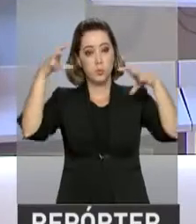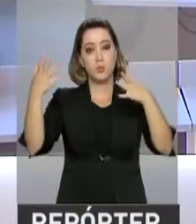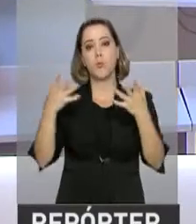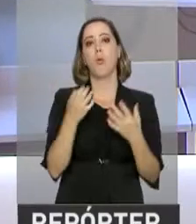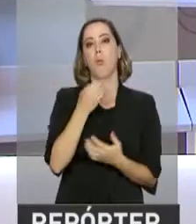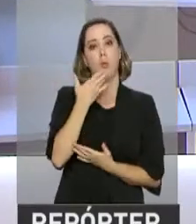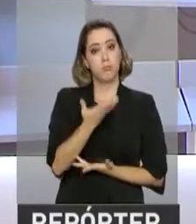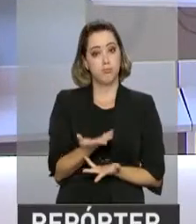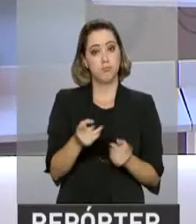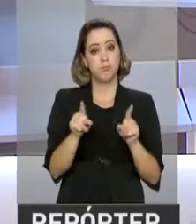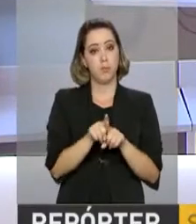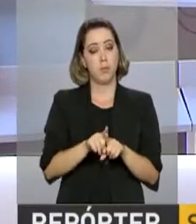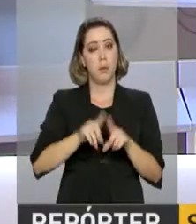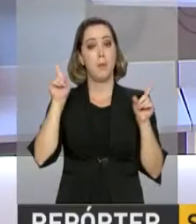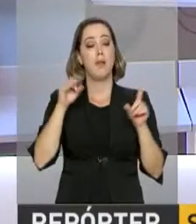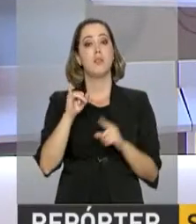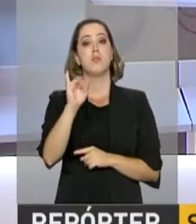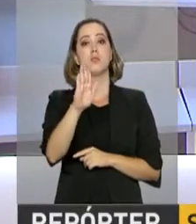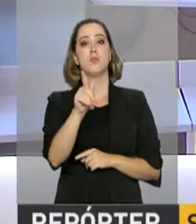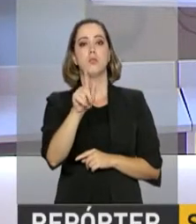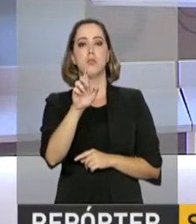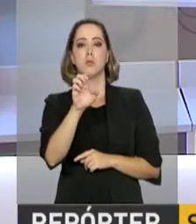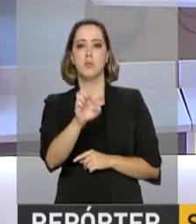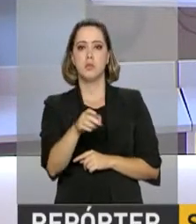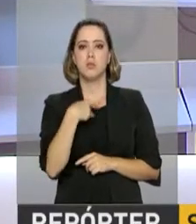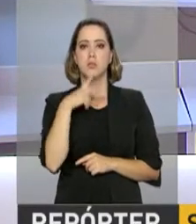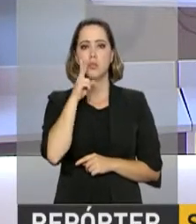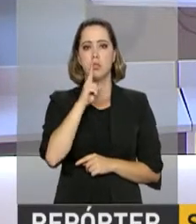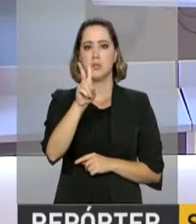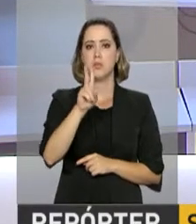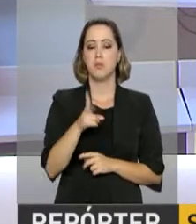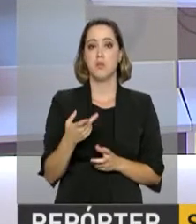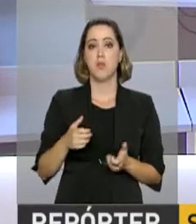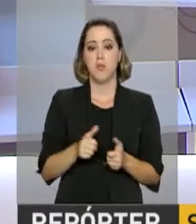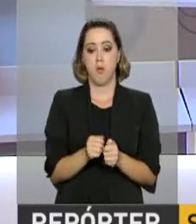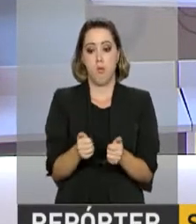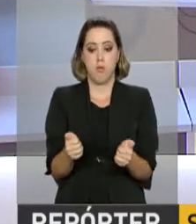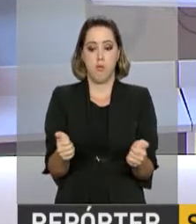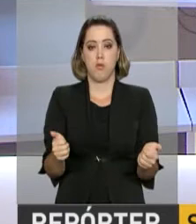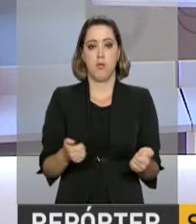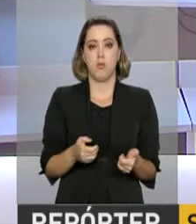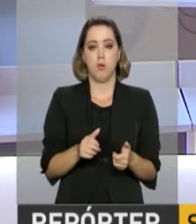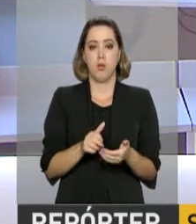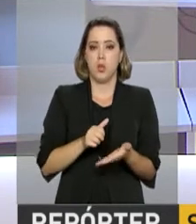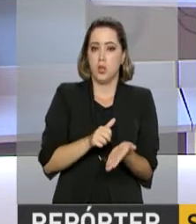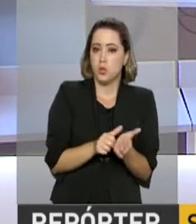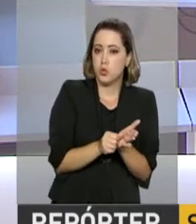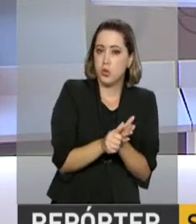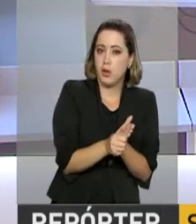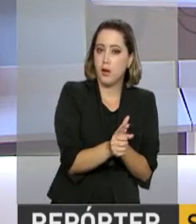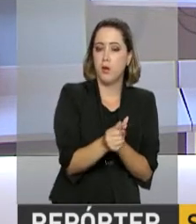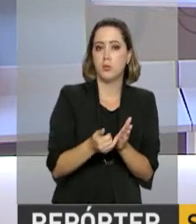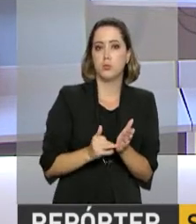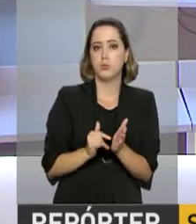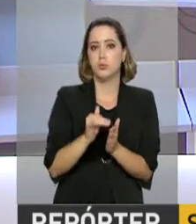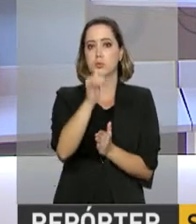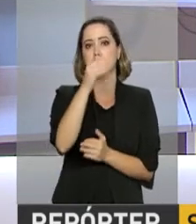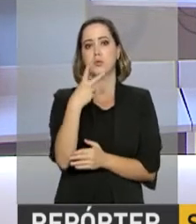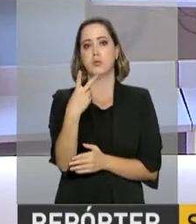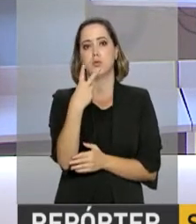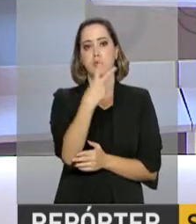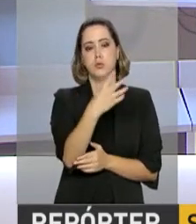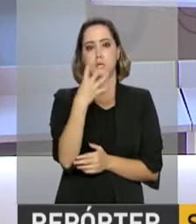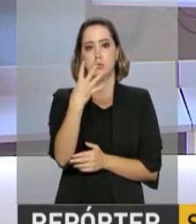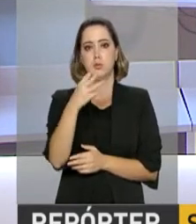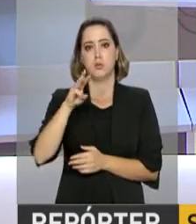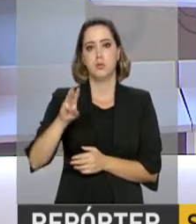já o ibge é prevê uma safra de grãos ainda maior de 224 milhões de toneladas um aumento